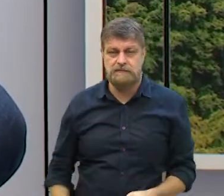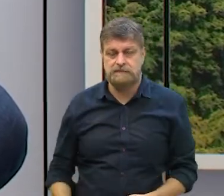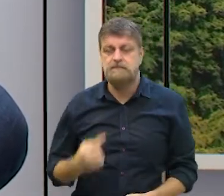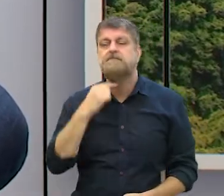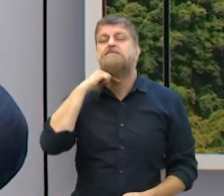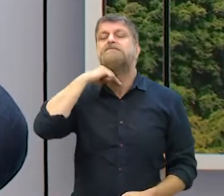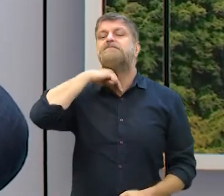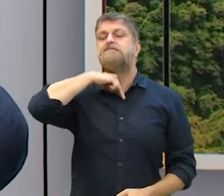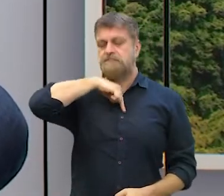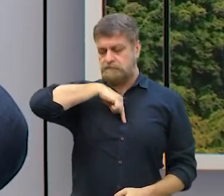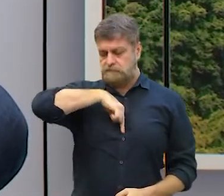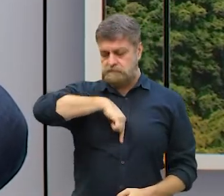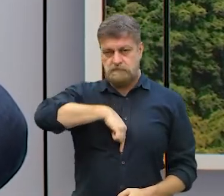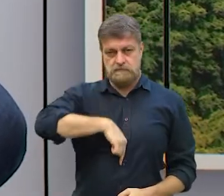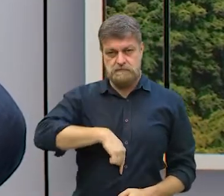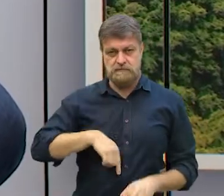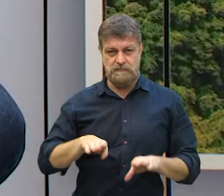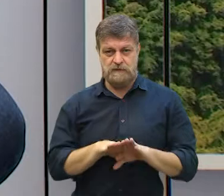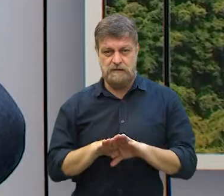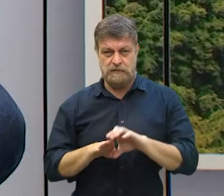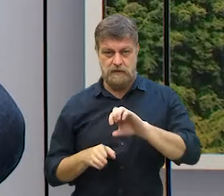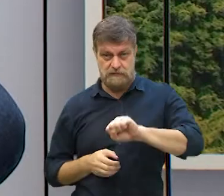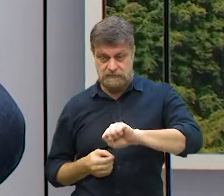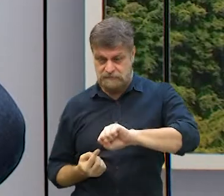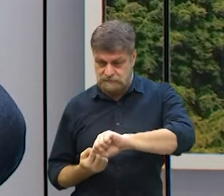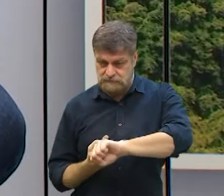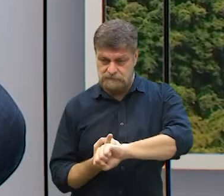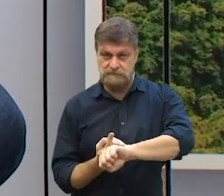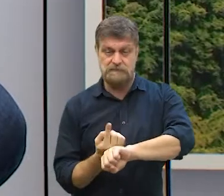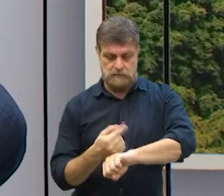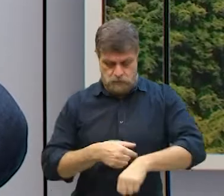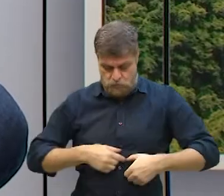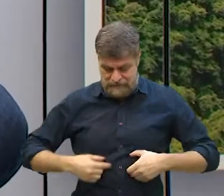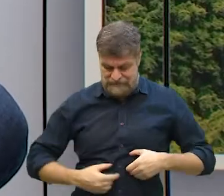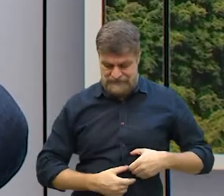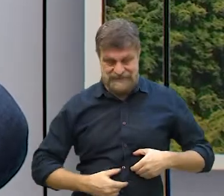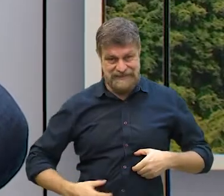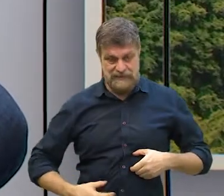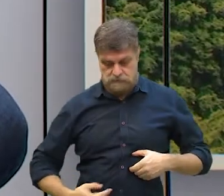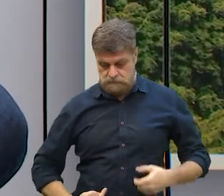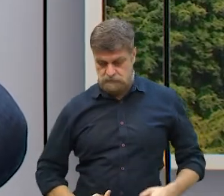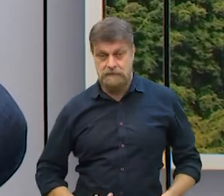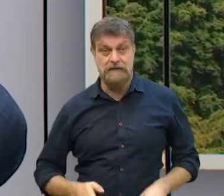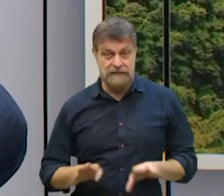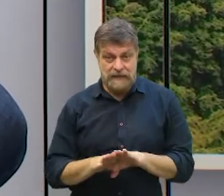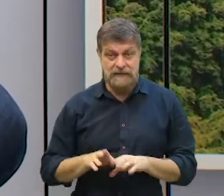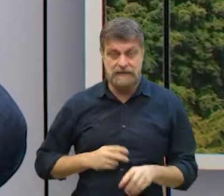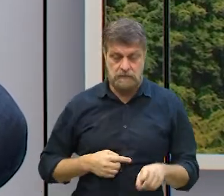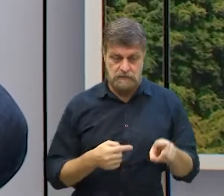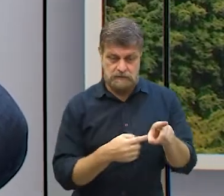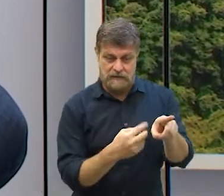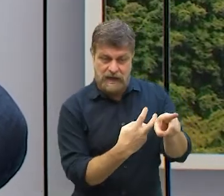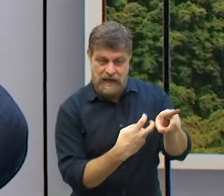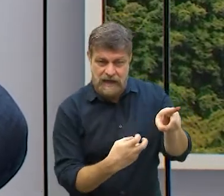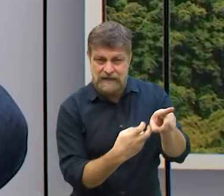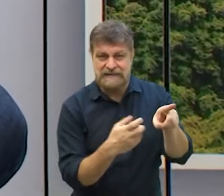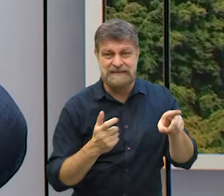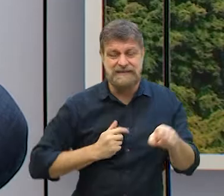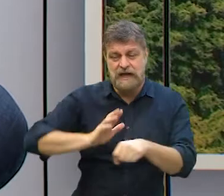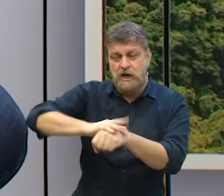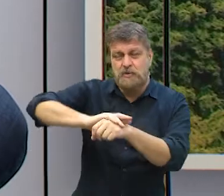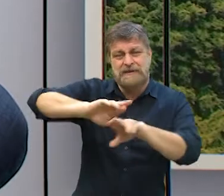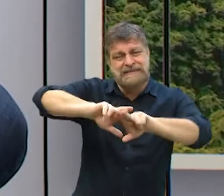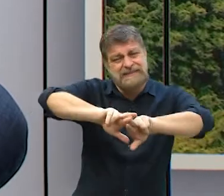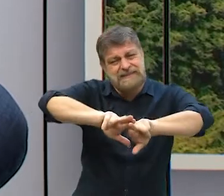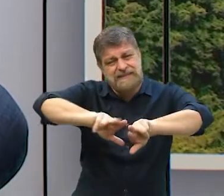rotina, seja endoscopia digestiva alta, seja uma colonoscopia, enfim. Isso tem que fazer parte. Então, a gente está falando aqui de câncer